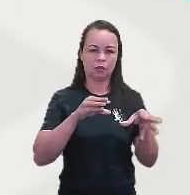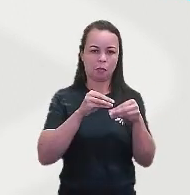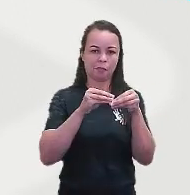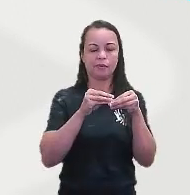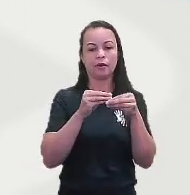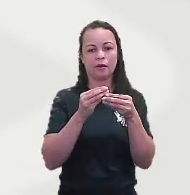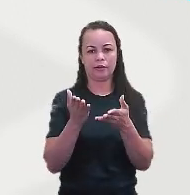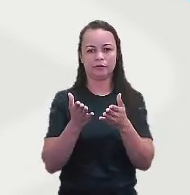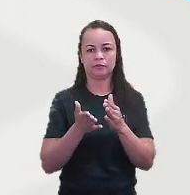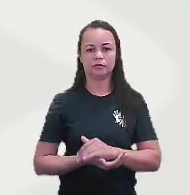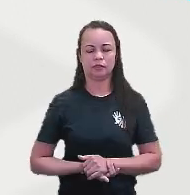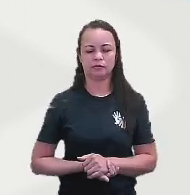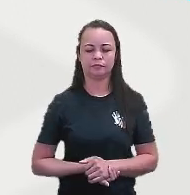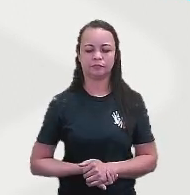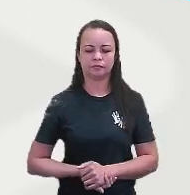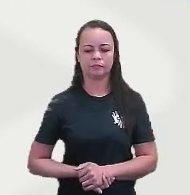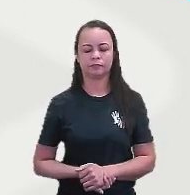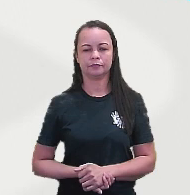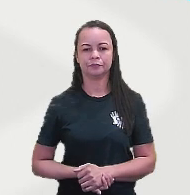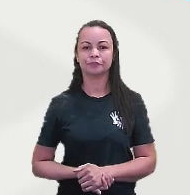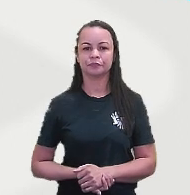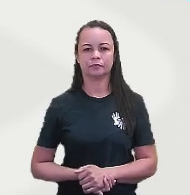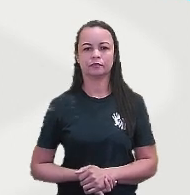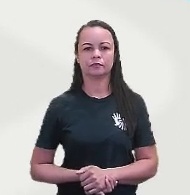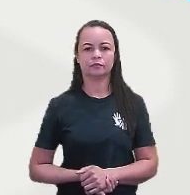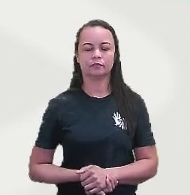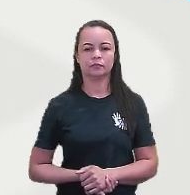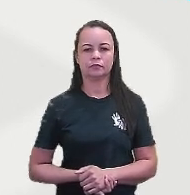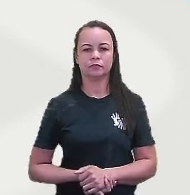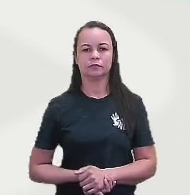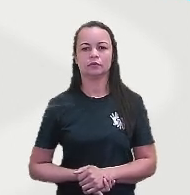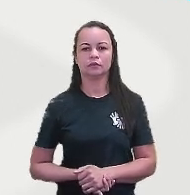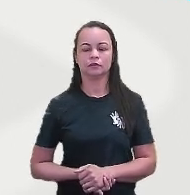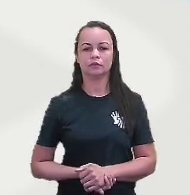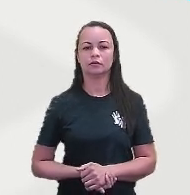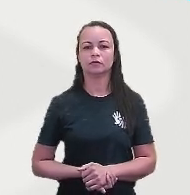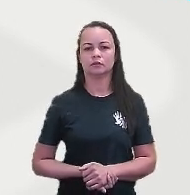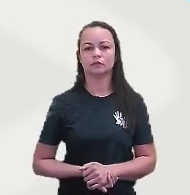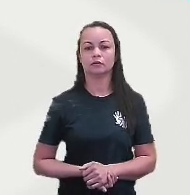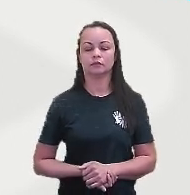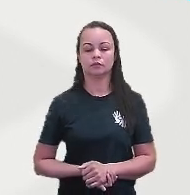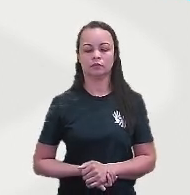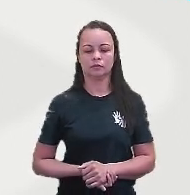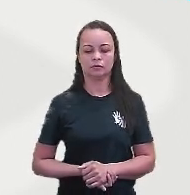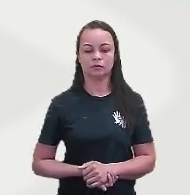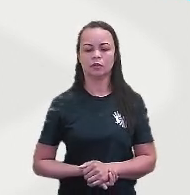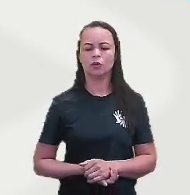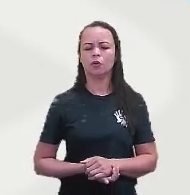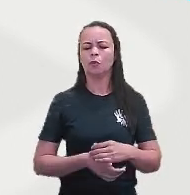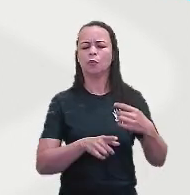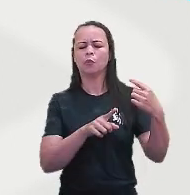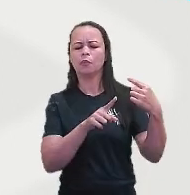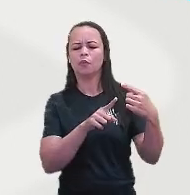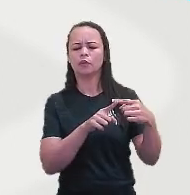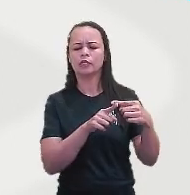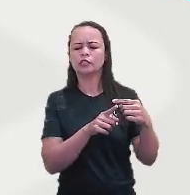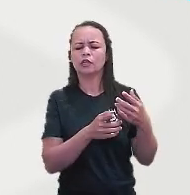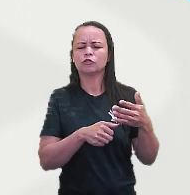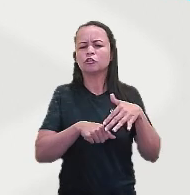Então vamos ver o que a gente pode fazer para completar da maneira correta. Então, o porquê de não